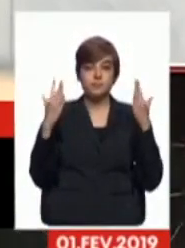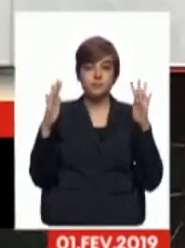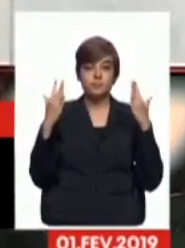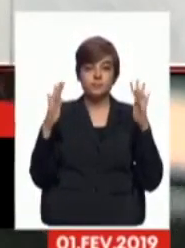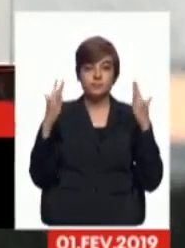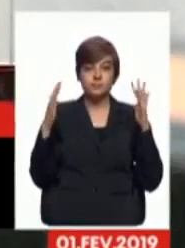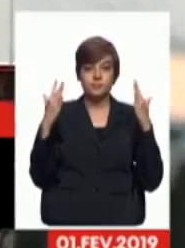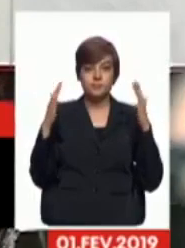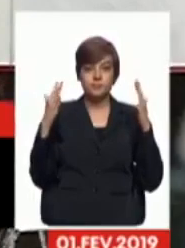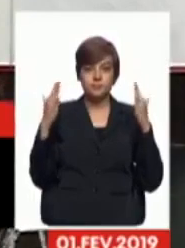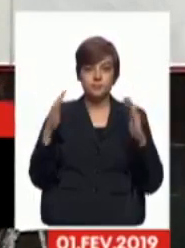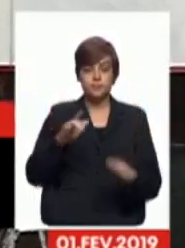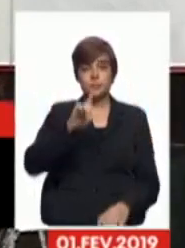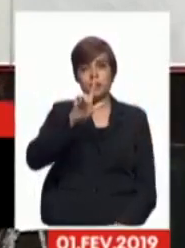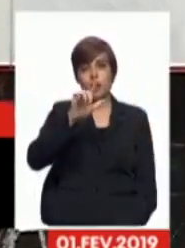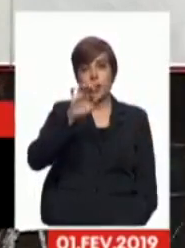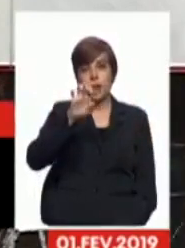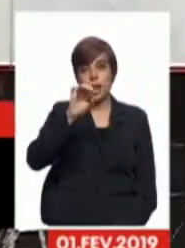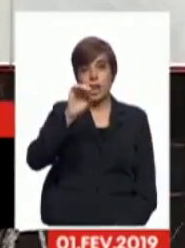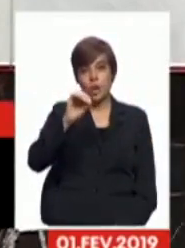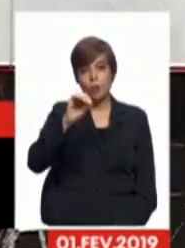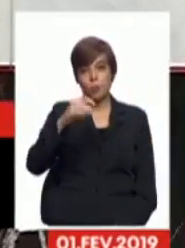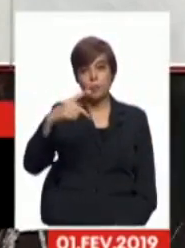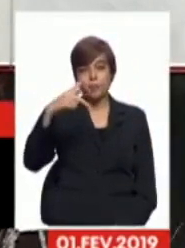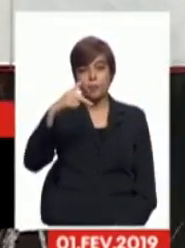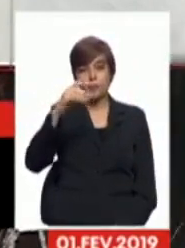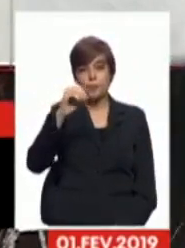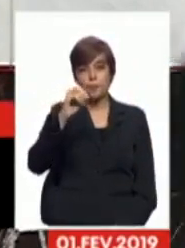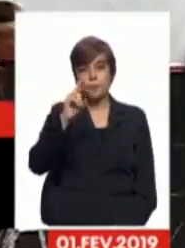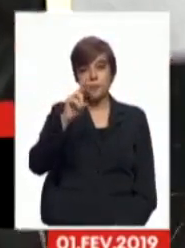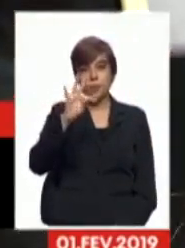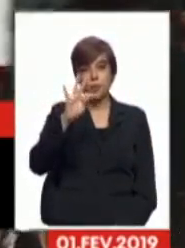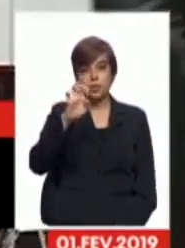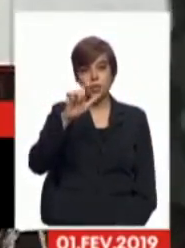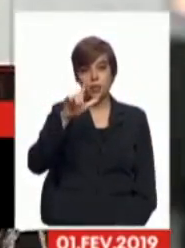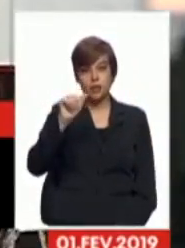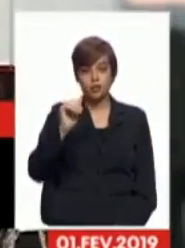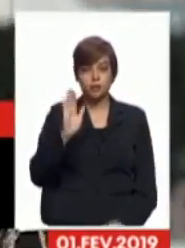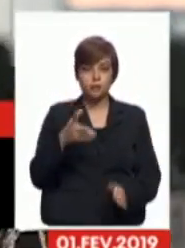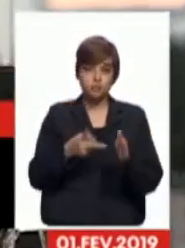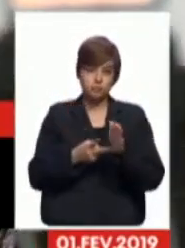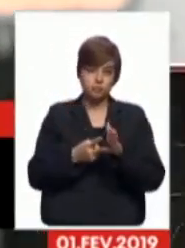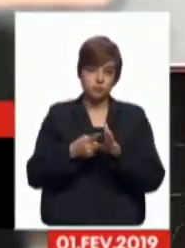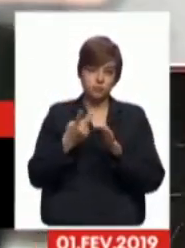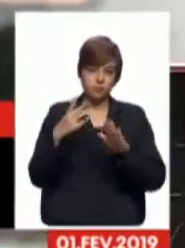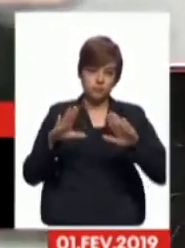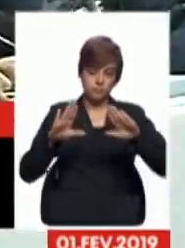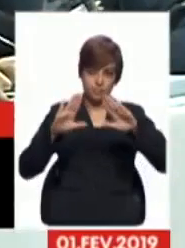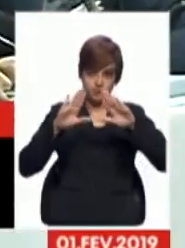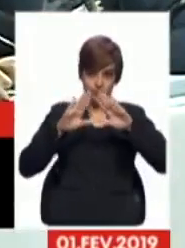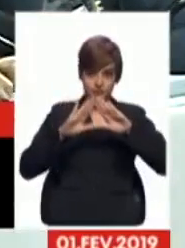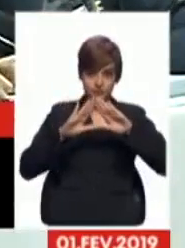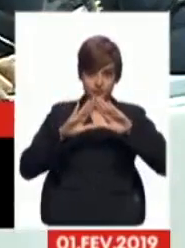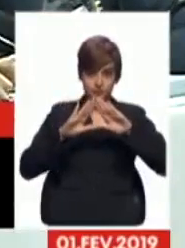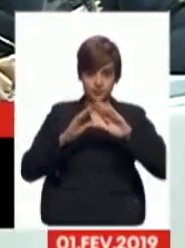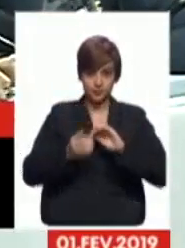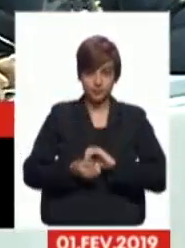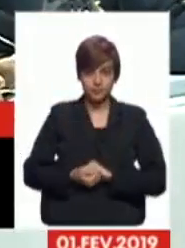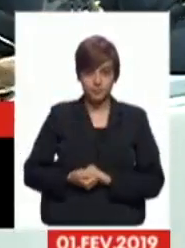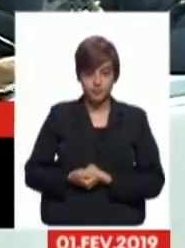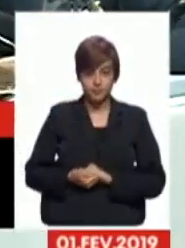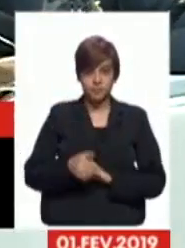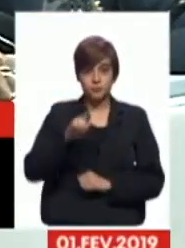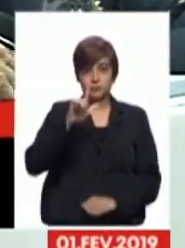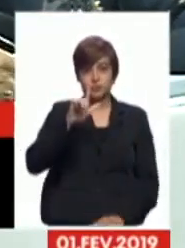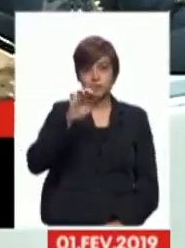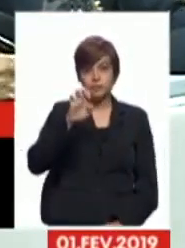Deputado Léo Portela, aos 38 anos, foi reeleito para o segundo mandato na Assembleia. Leonídio Henrique